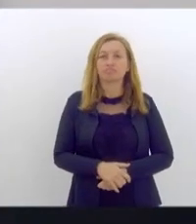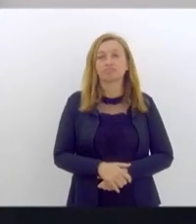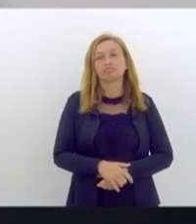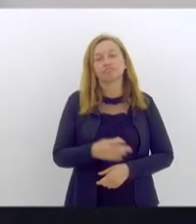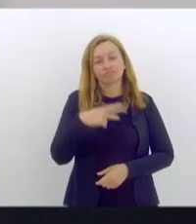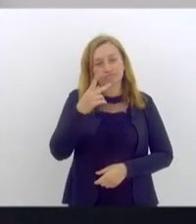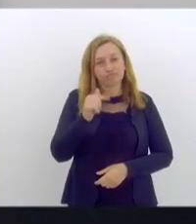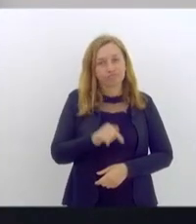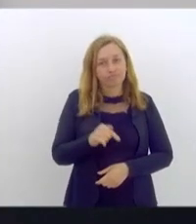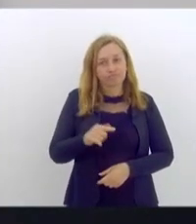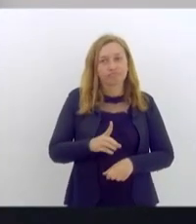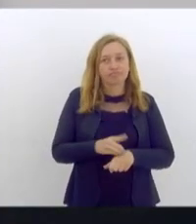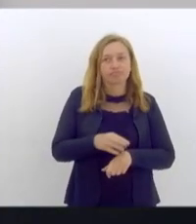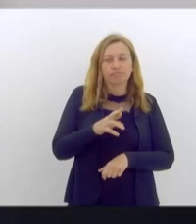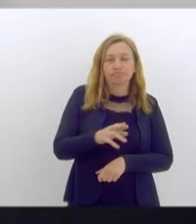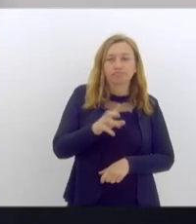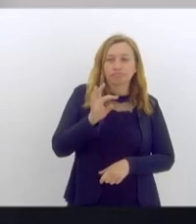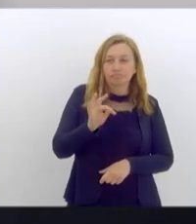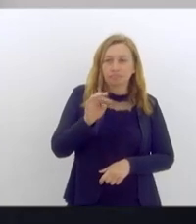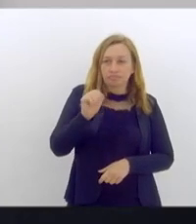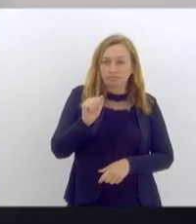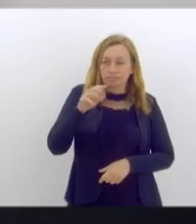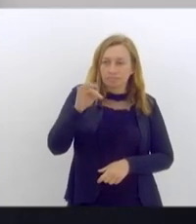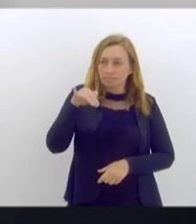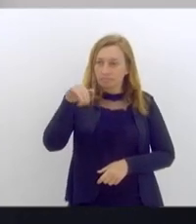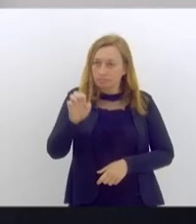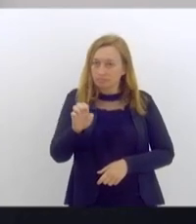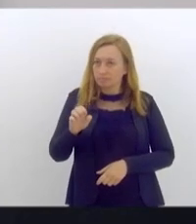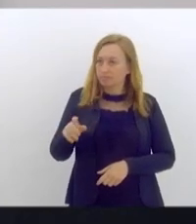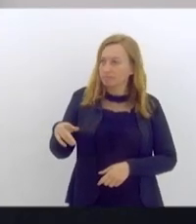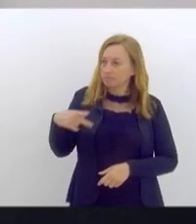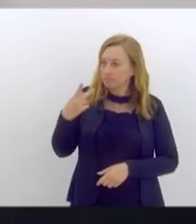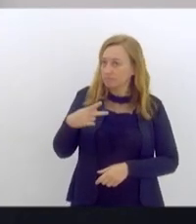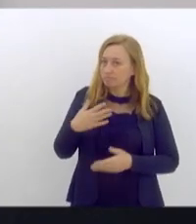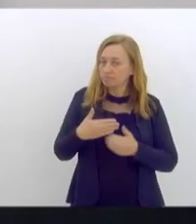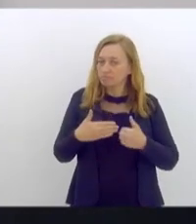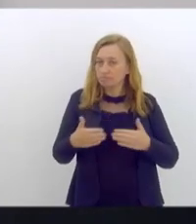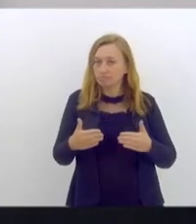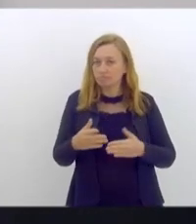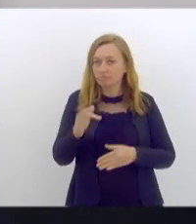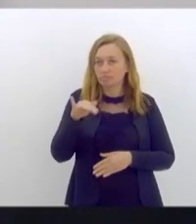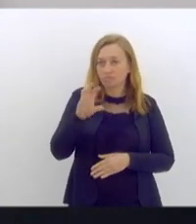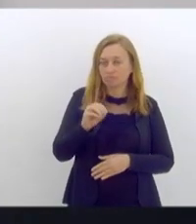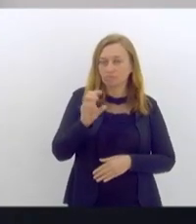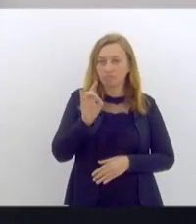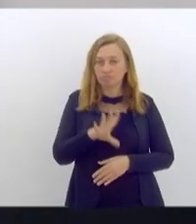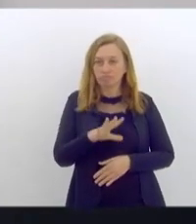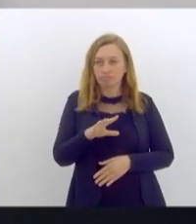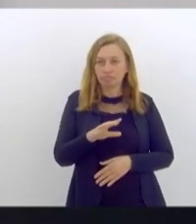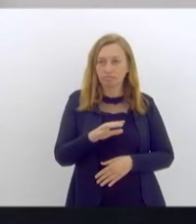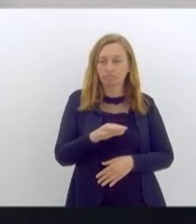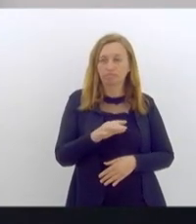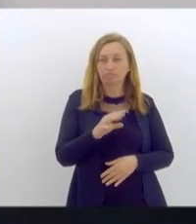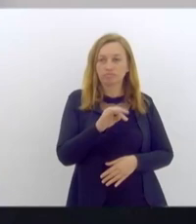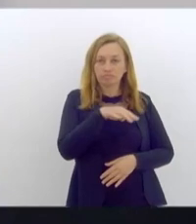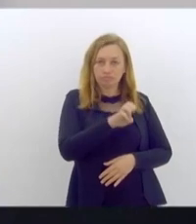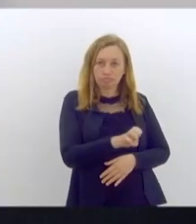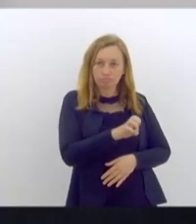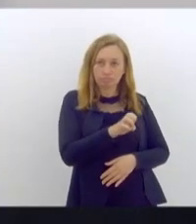disse aqui a doutora Tatiana presta atenção que inicialmente o fundo era só para o norte Fluminense